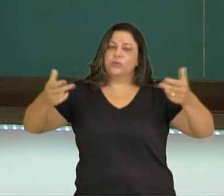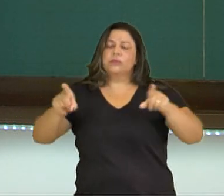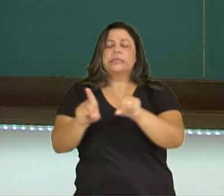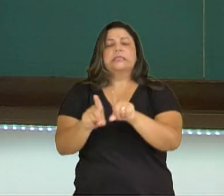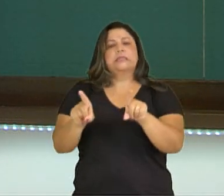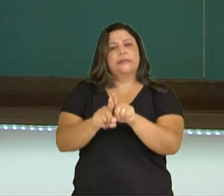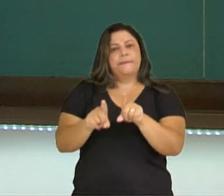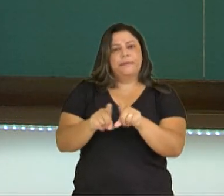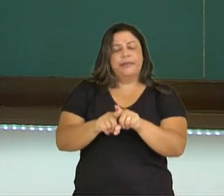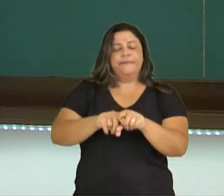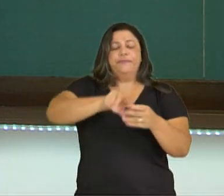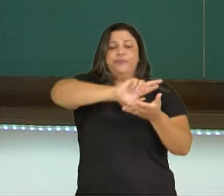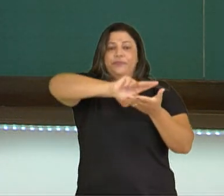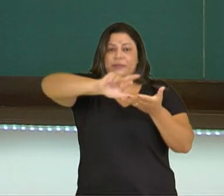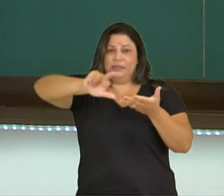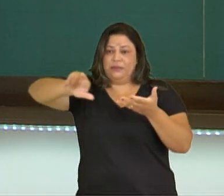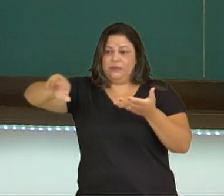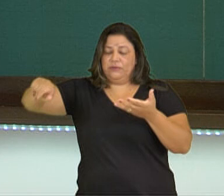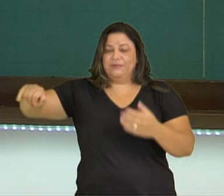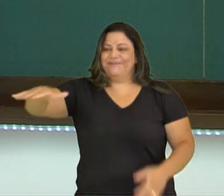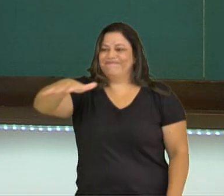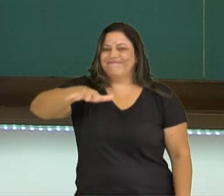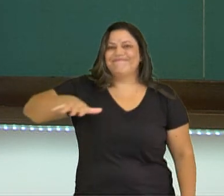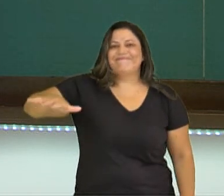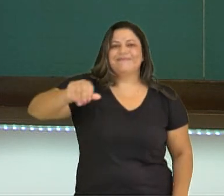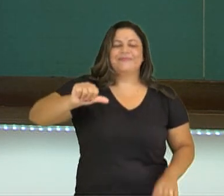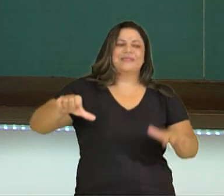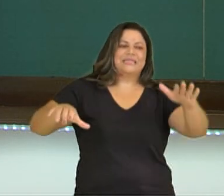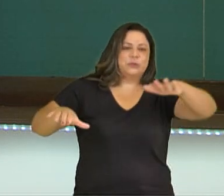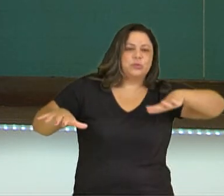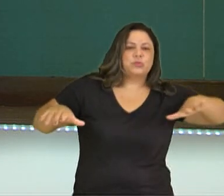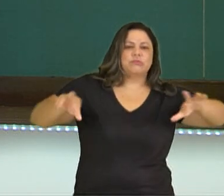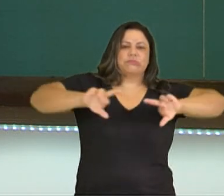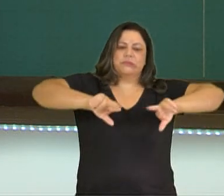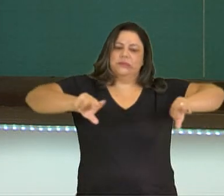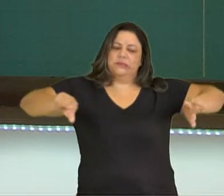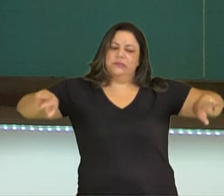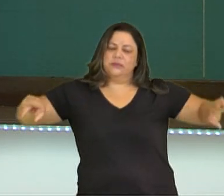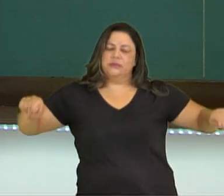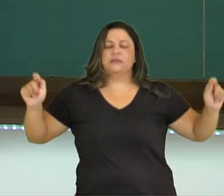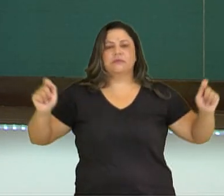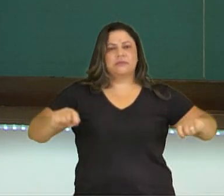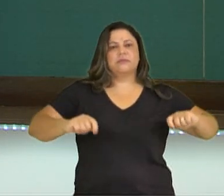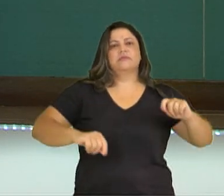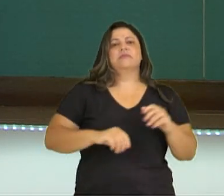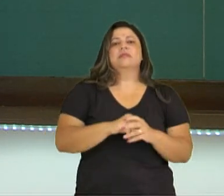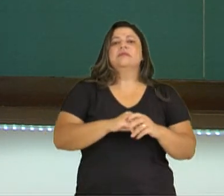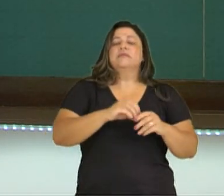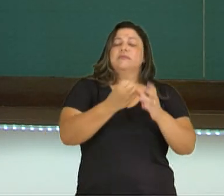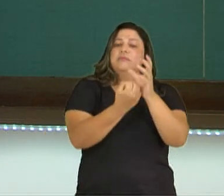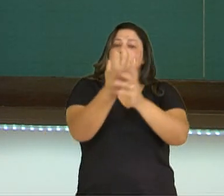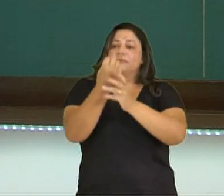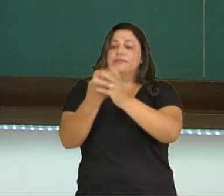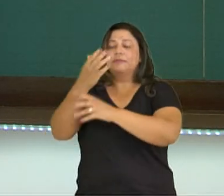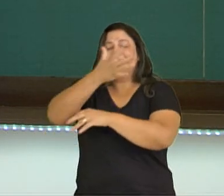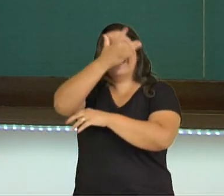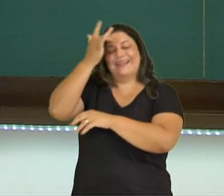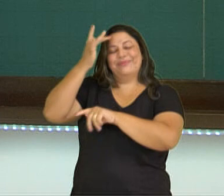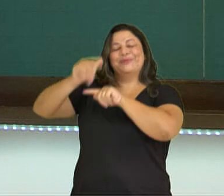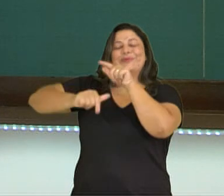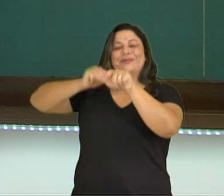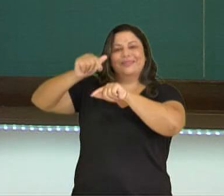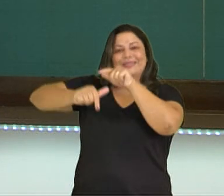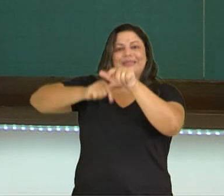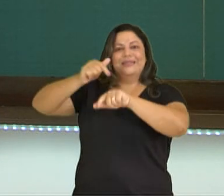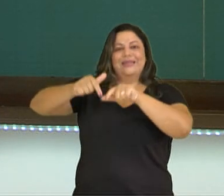diferentes setores que a gente diz que produzem várias coisas ali que as pessoas trabalham para atender as necessidades